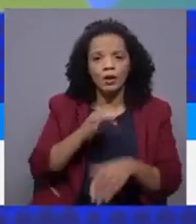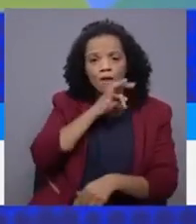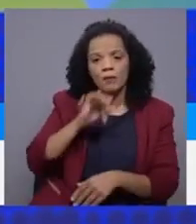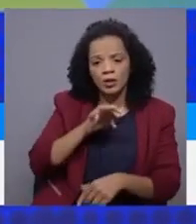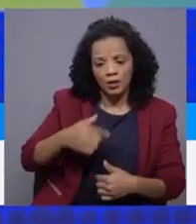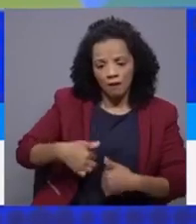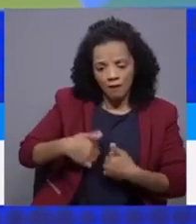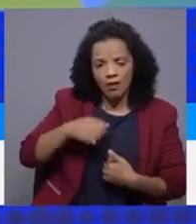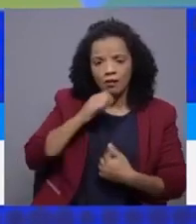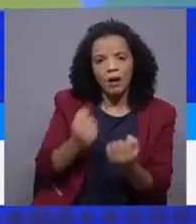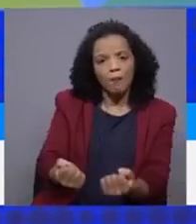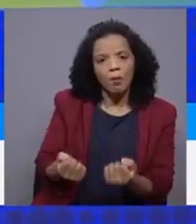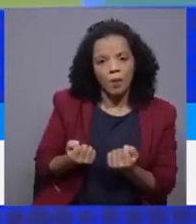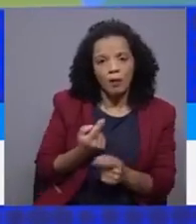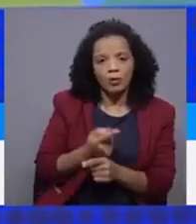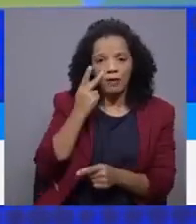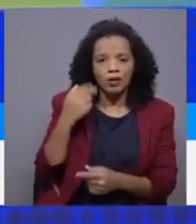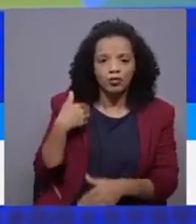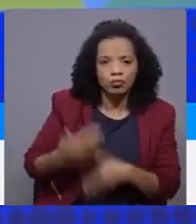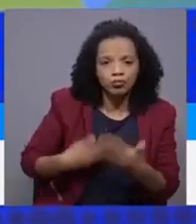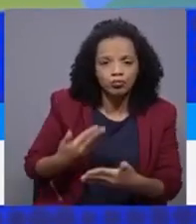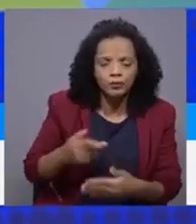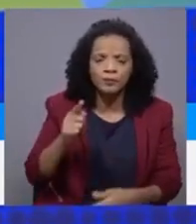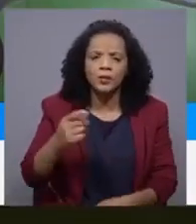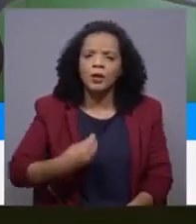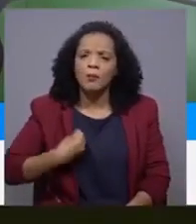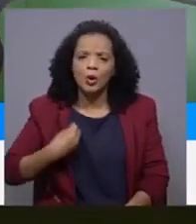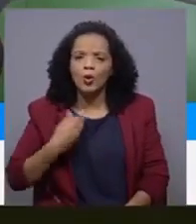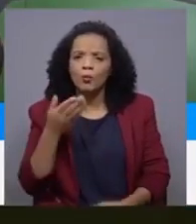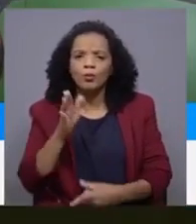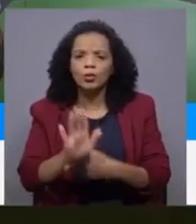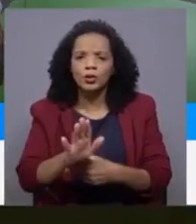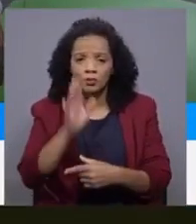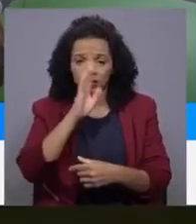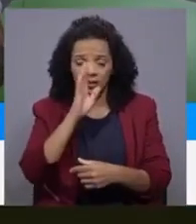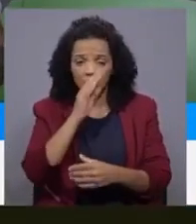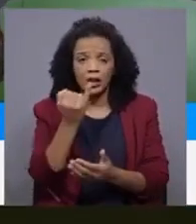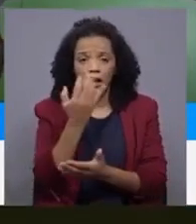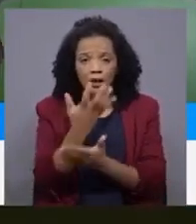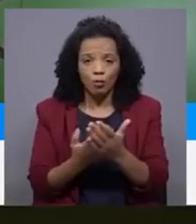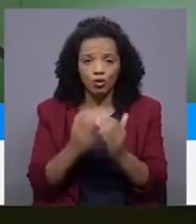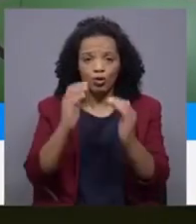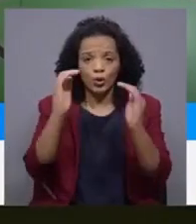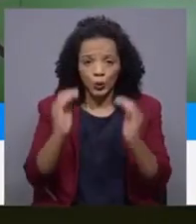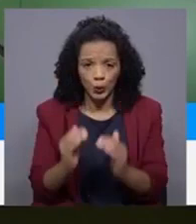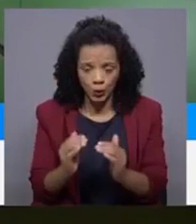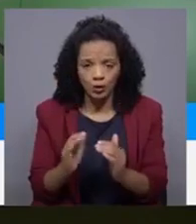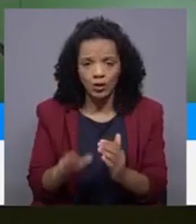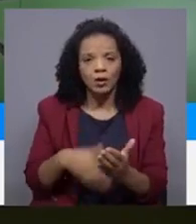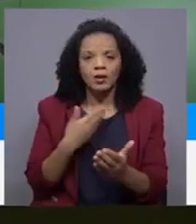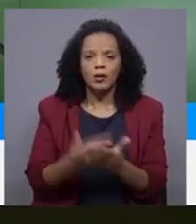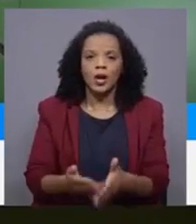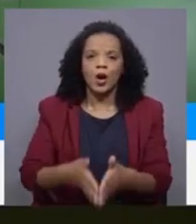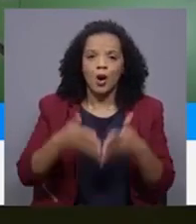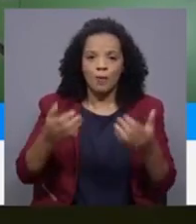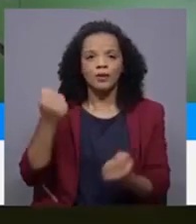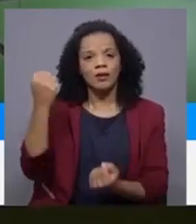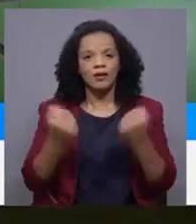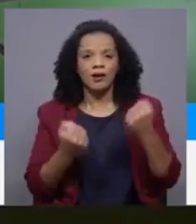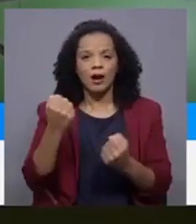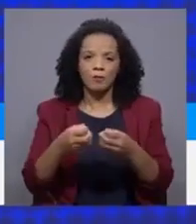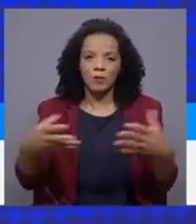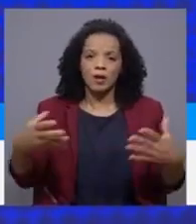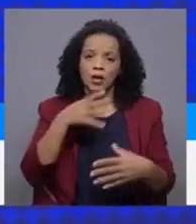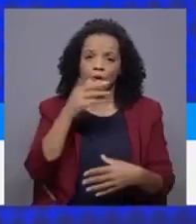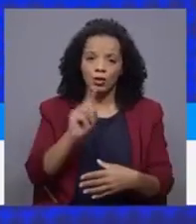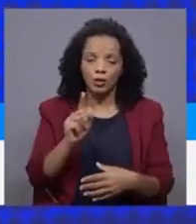terem capacidade de poupança para gerir as suas vidas à normalidade. Não preocupa, por exemplo, que reduzindo os impostos nos combustíveis aumente a utilização do carro, não digo por